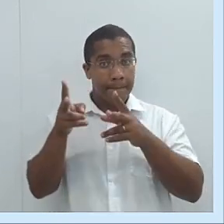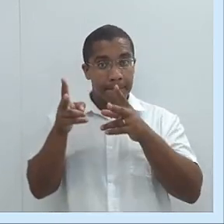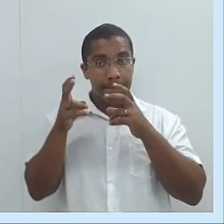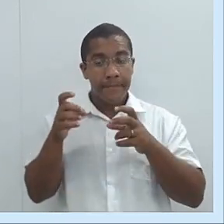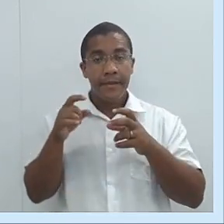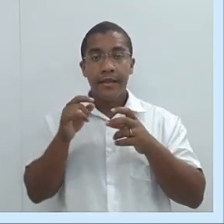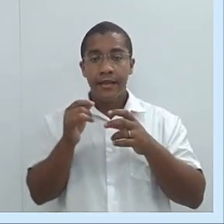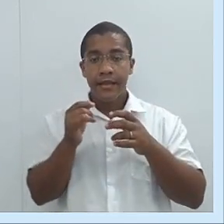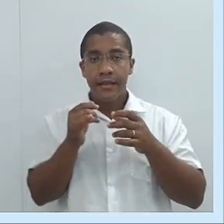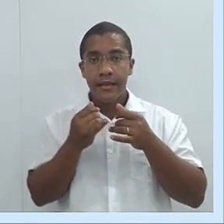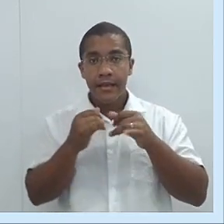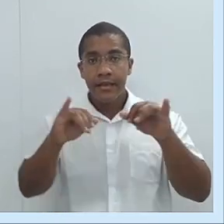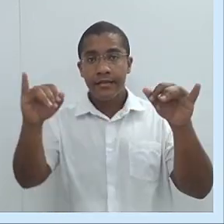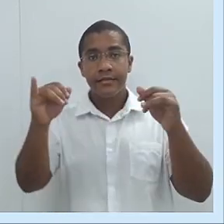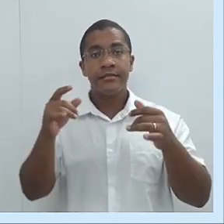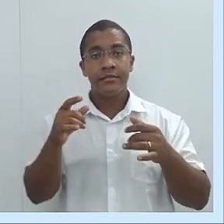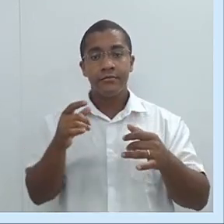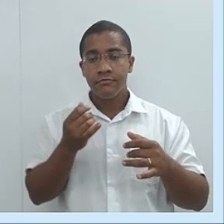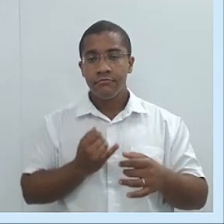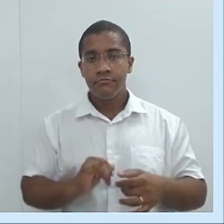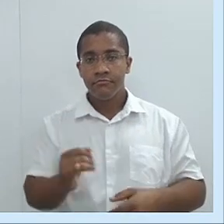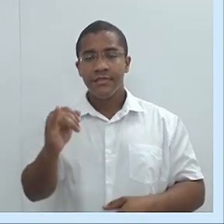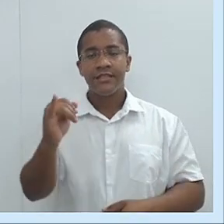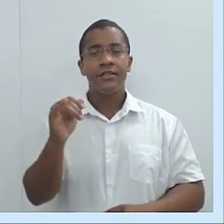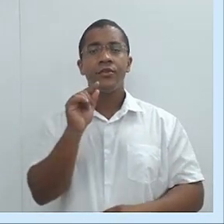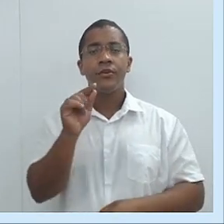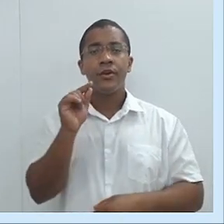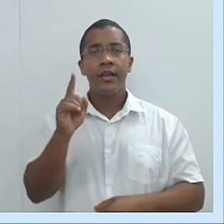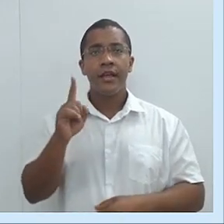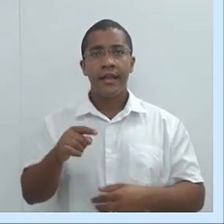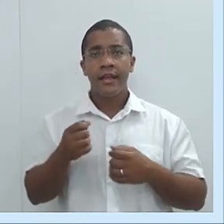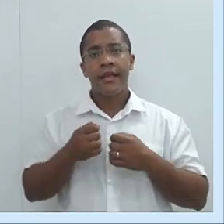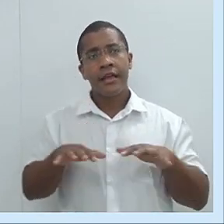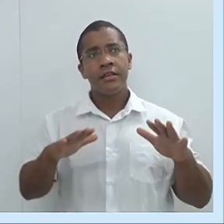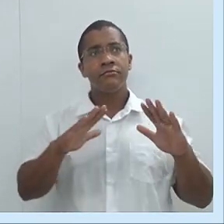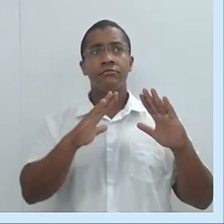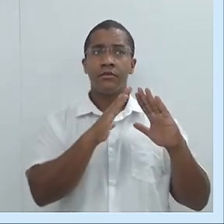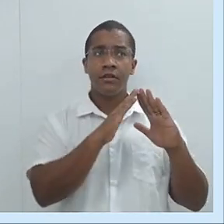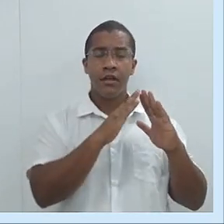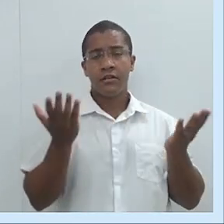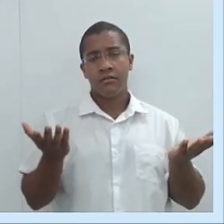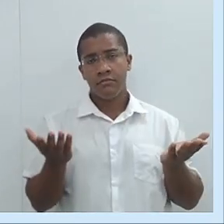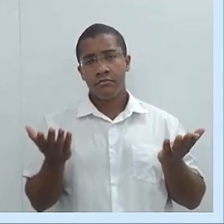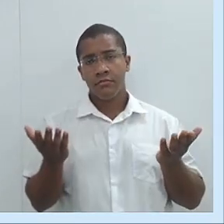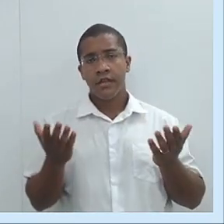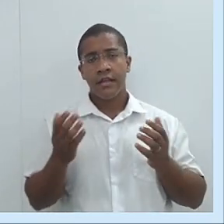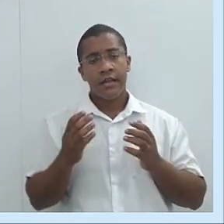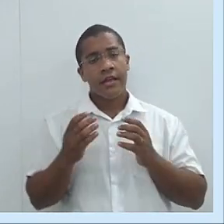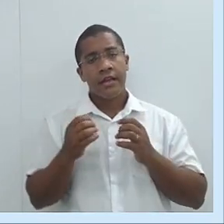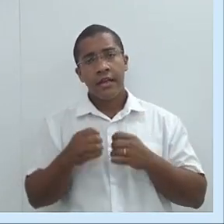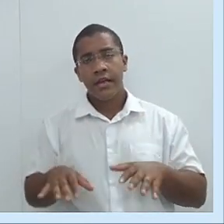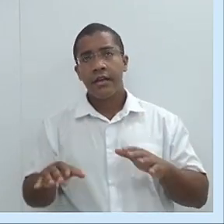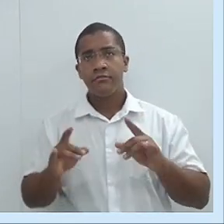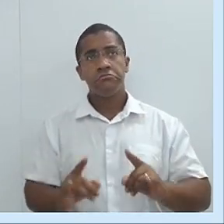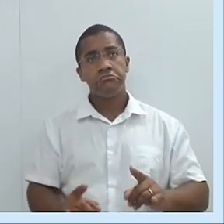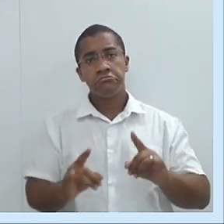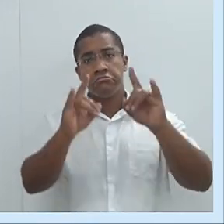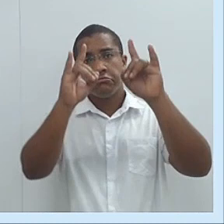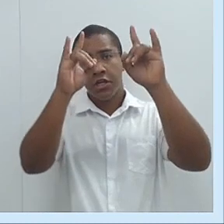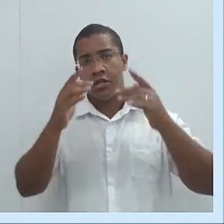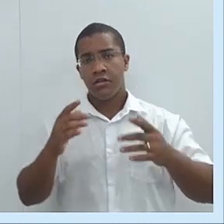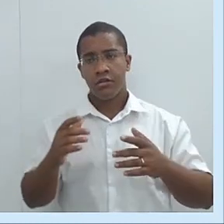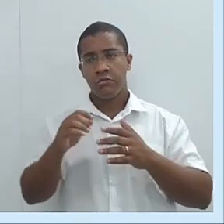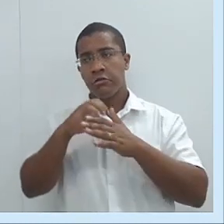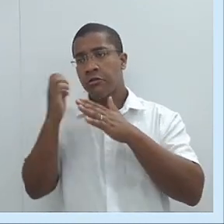Observaram que a energia elétrica ela vai ser consumida tanto em residências quanto em